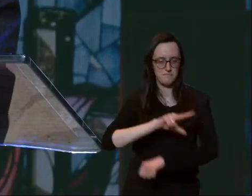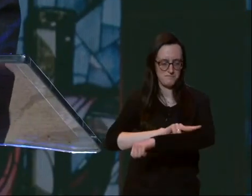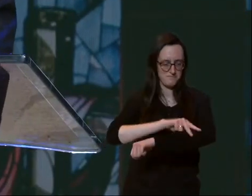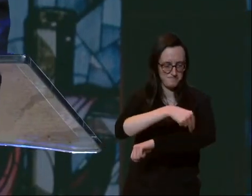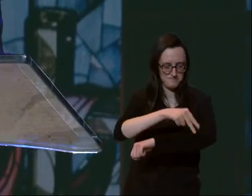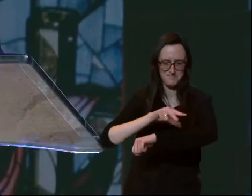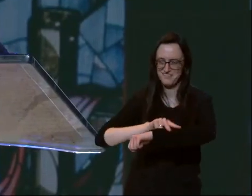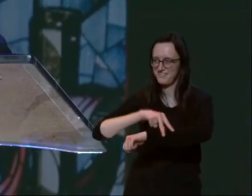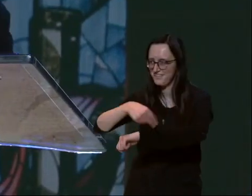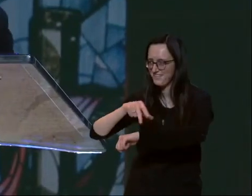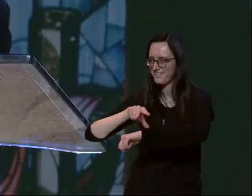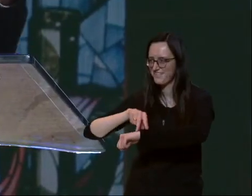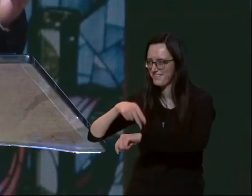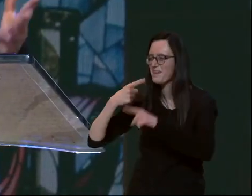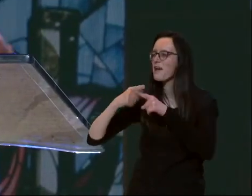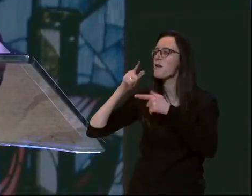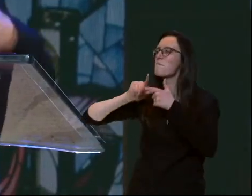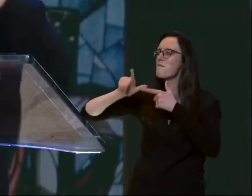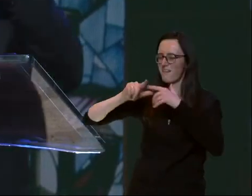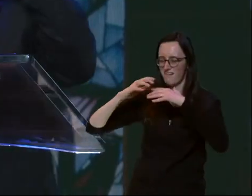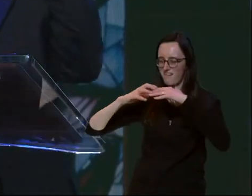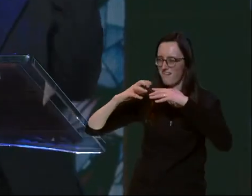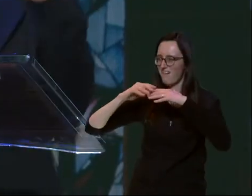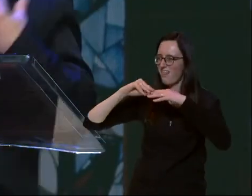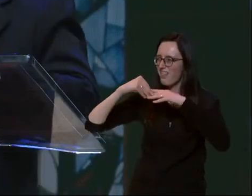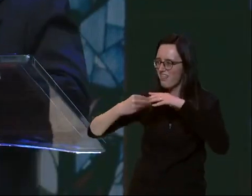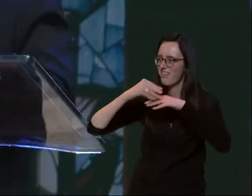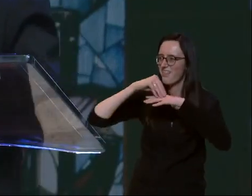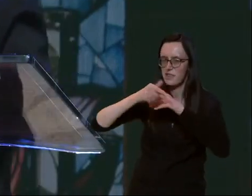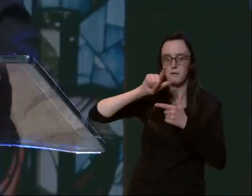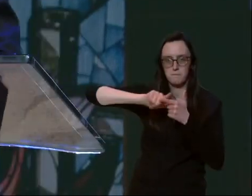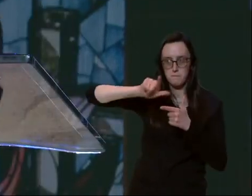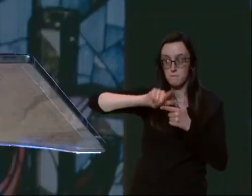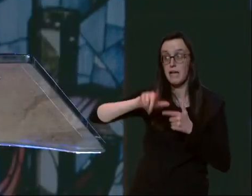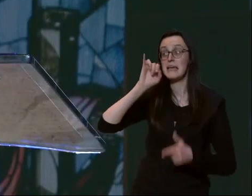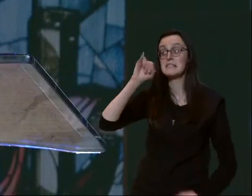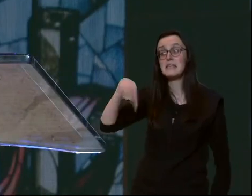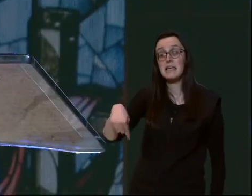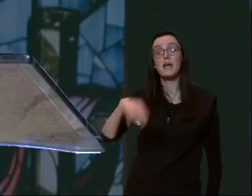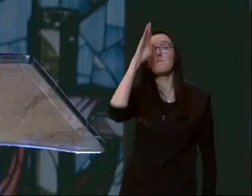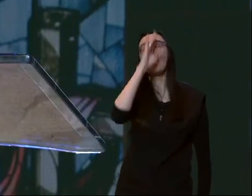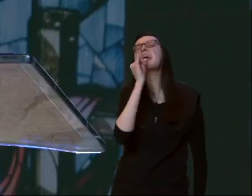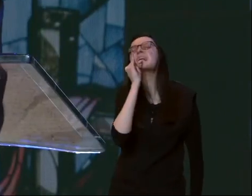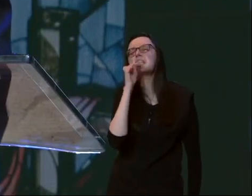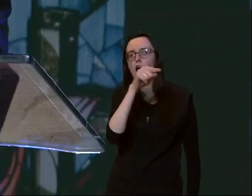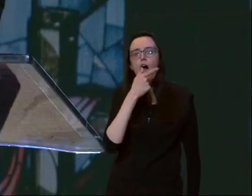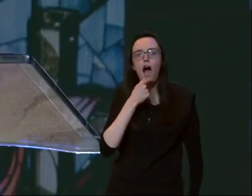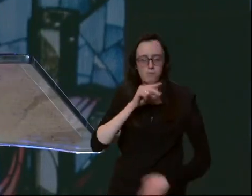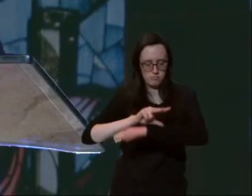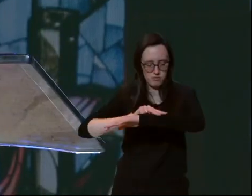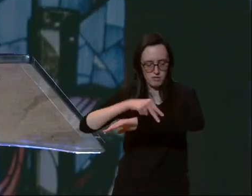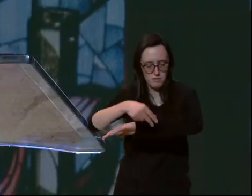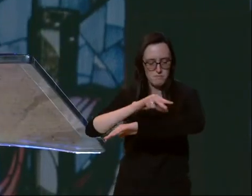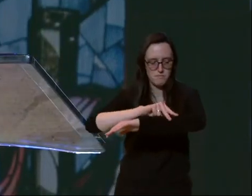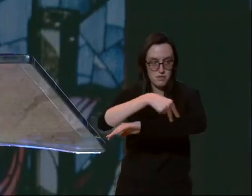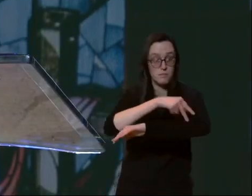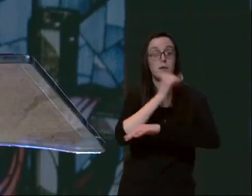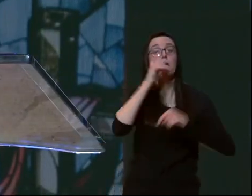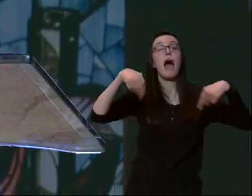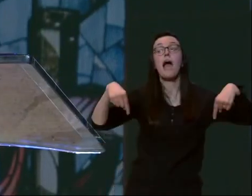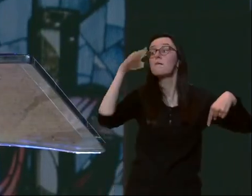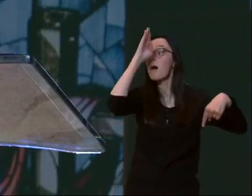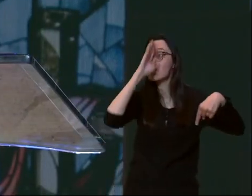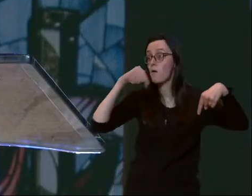Bonitão, general. Se fosse aqui no Brasil, cheio de estrelas no ombro, né? Patente, a porção de